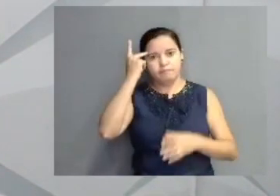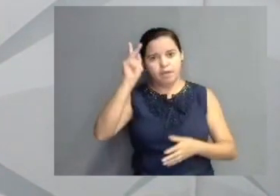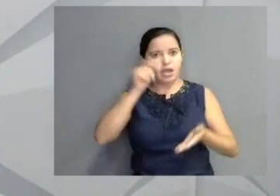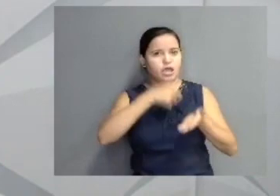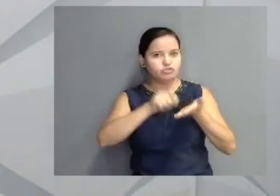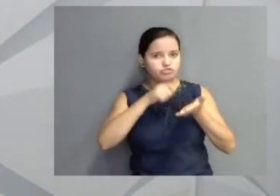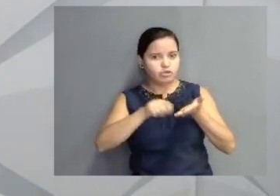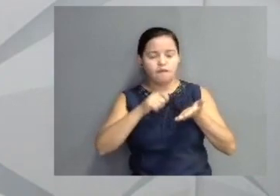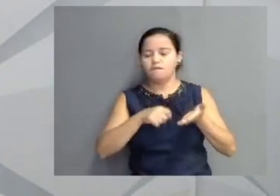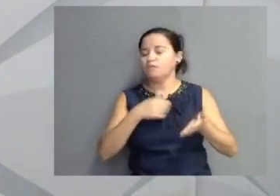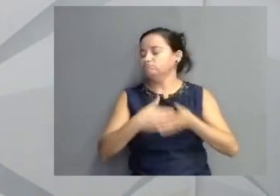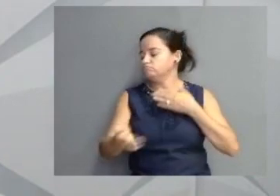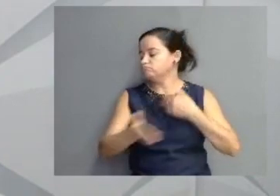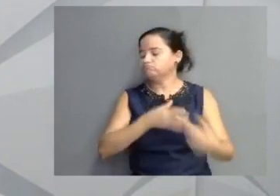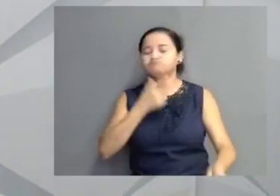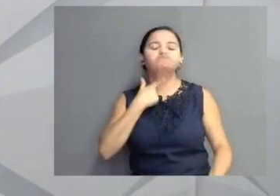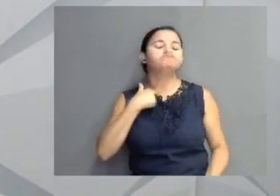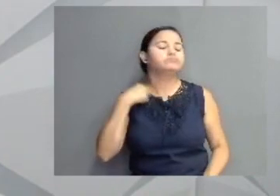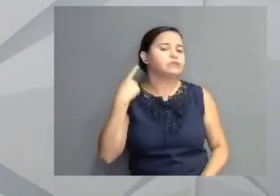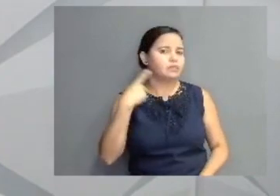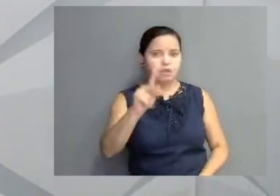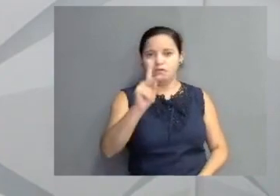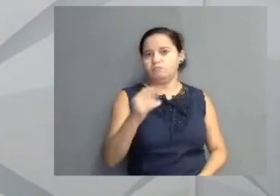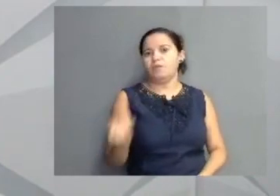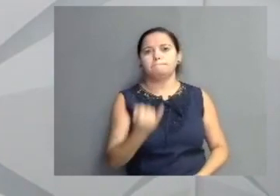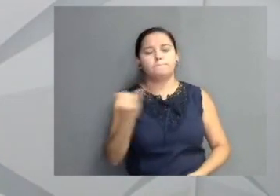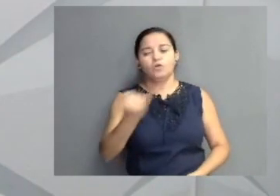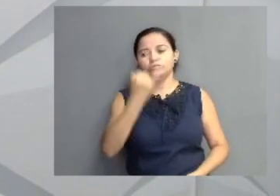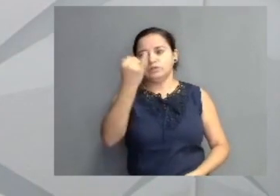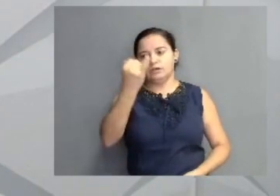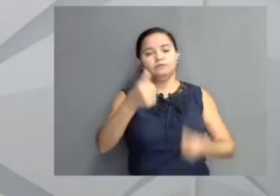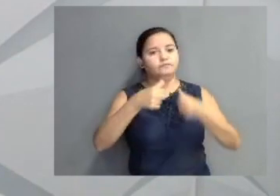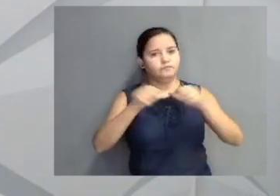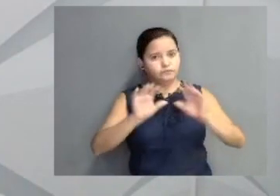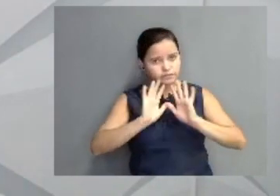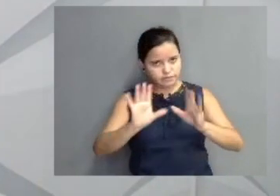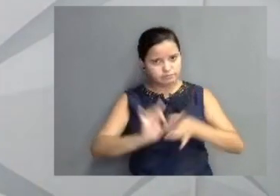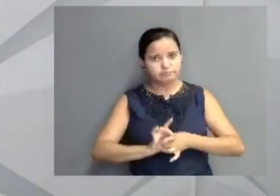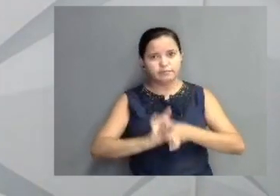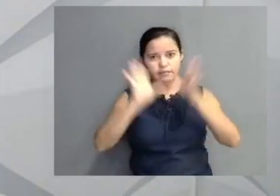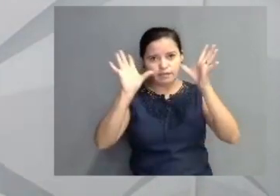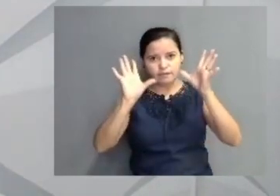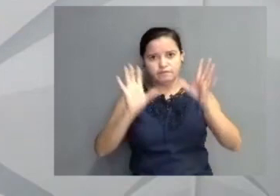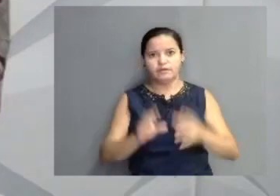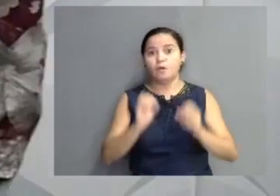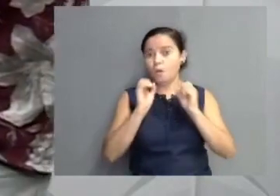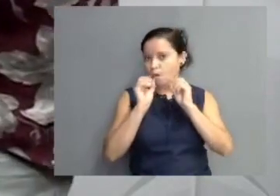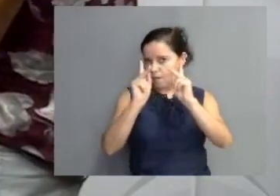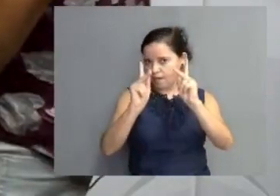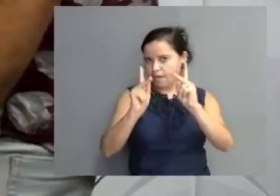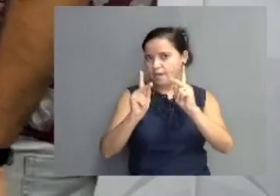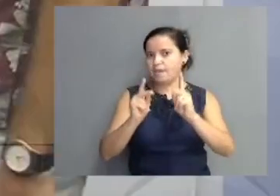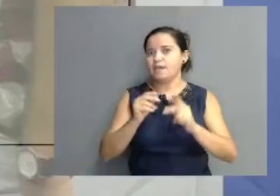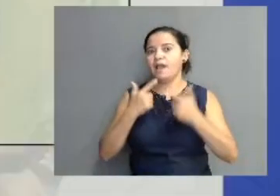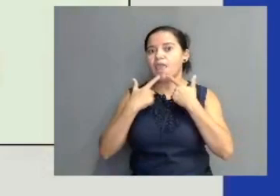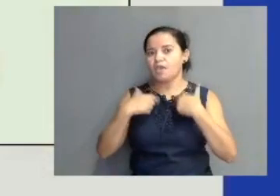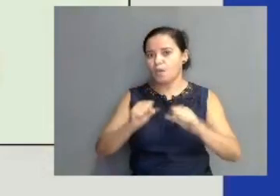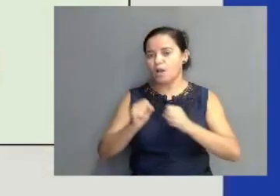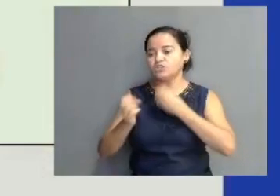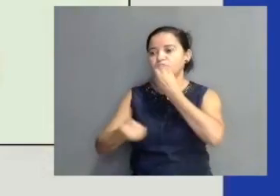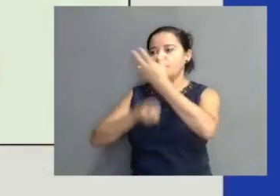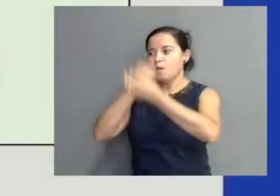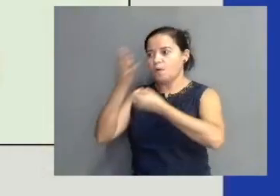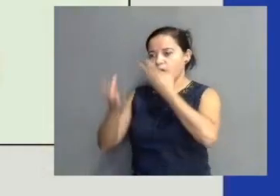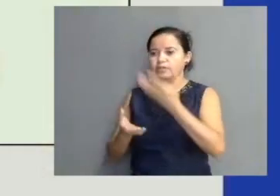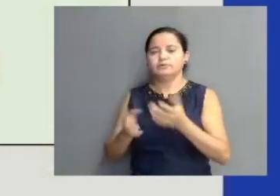você quiser e achar importante, tá certo? Fica livre, tá ok? A linguagem poética lhe permite isso. Vamos voltar aqui para a nossa